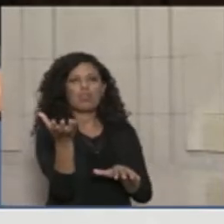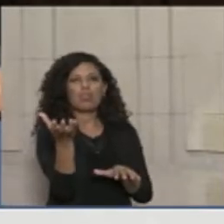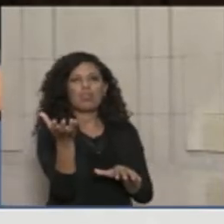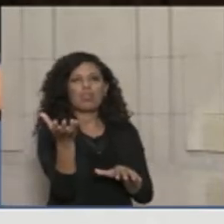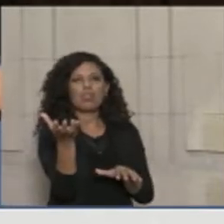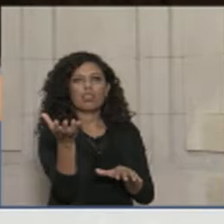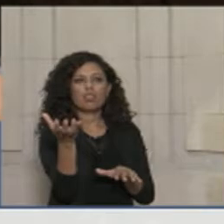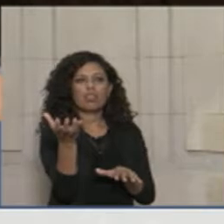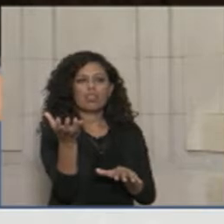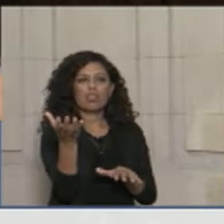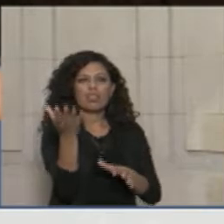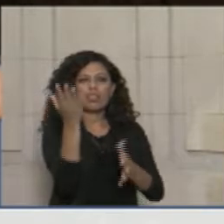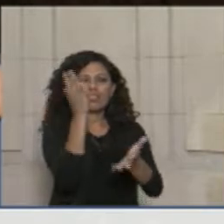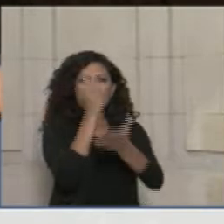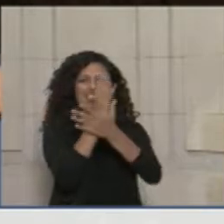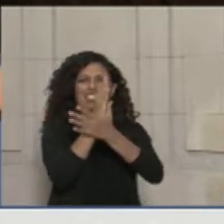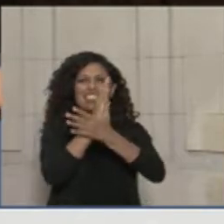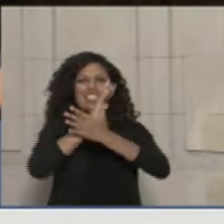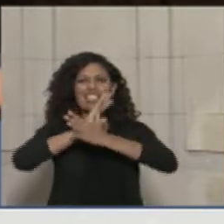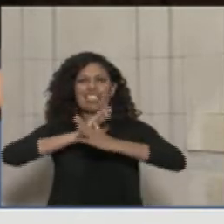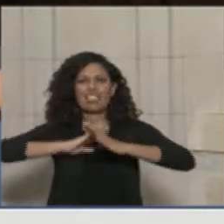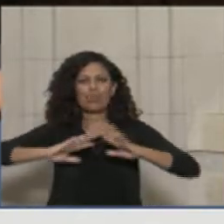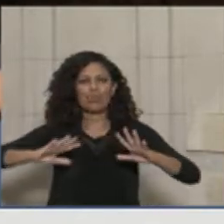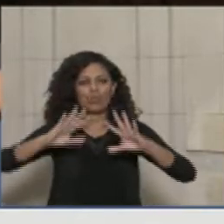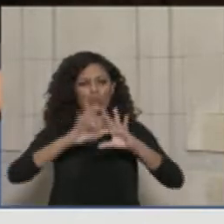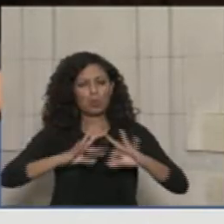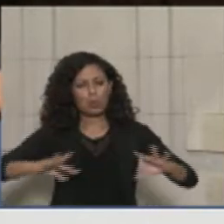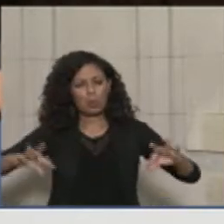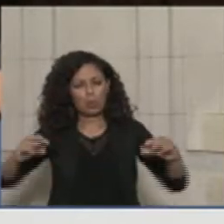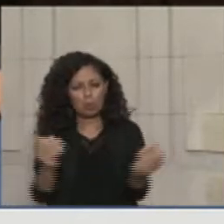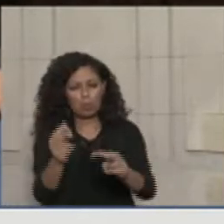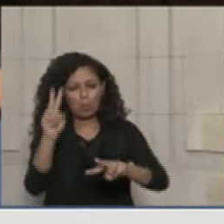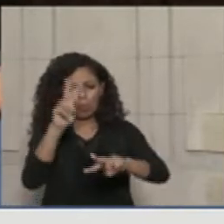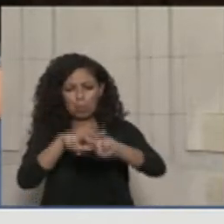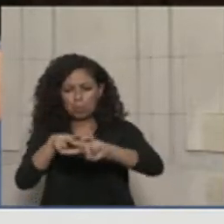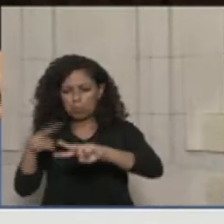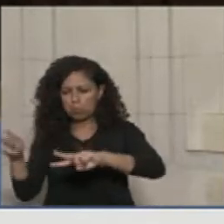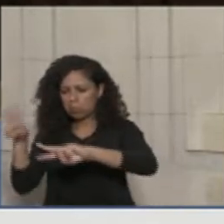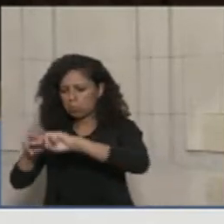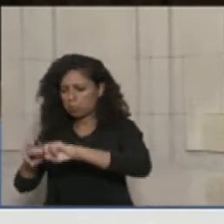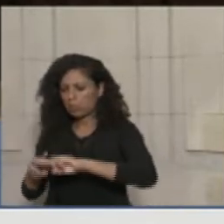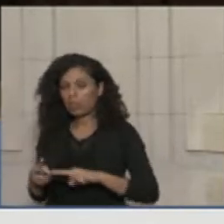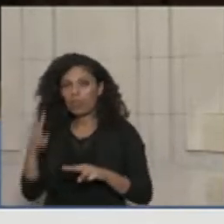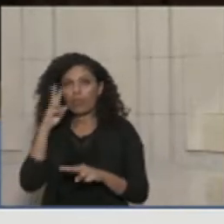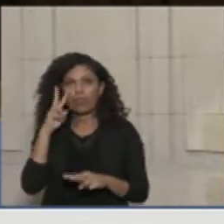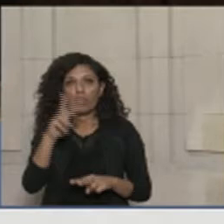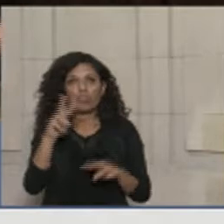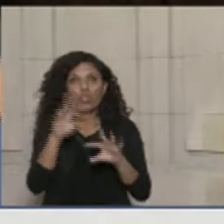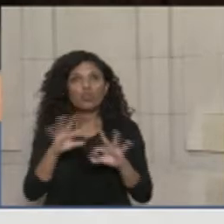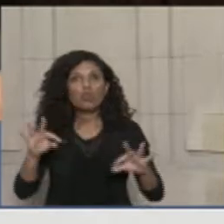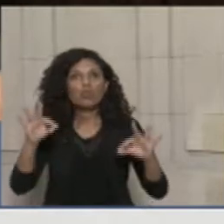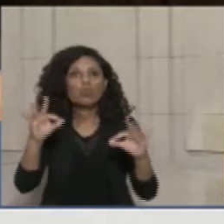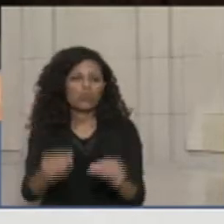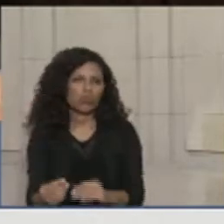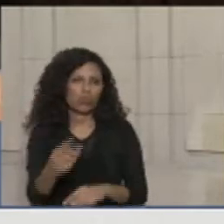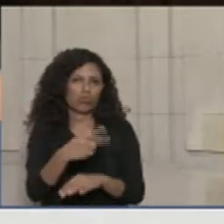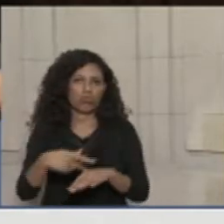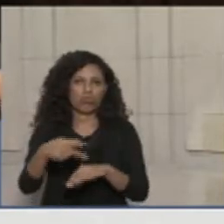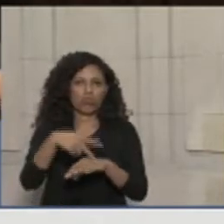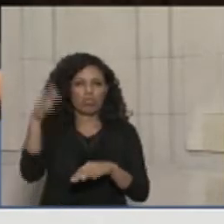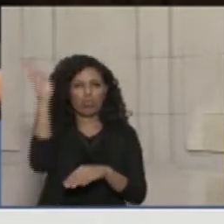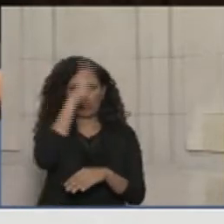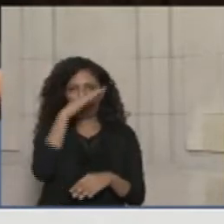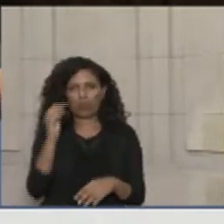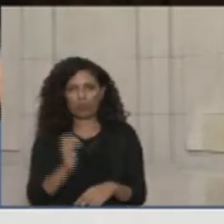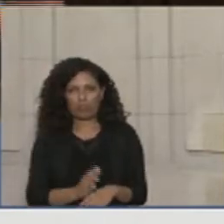ser extirpado com todo mundo preso. Vi de tudo nesse país.